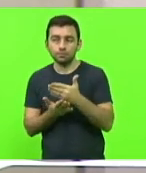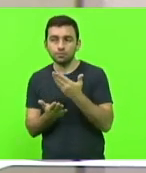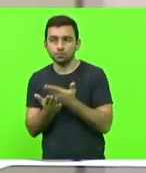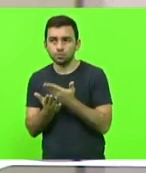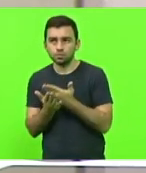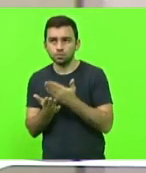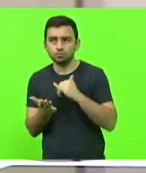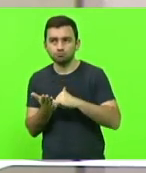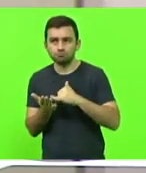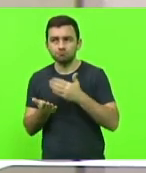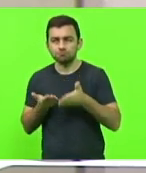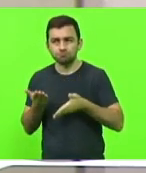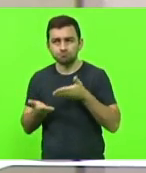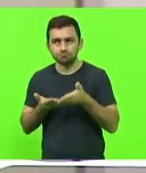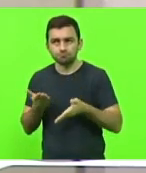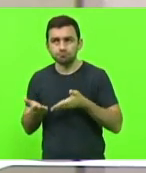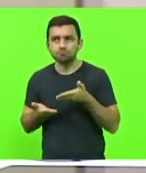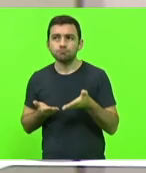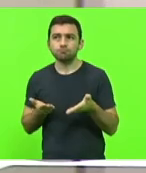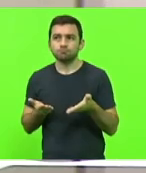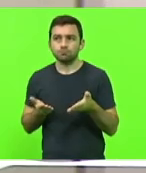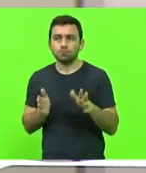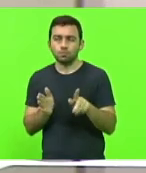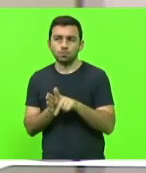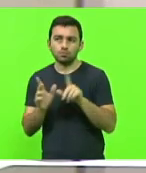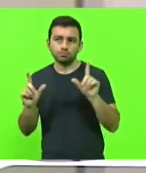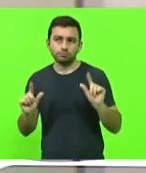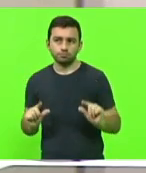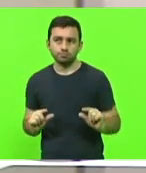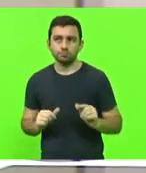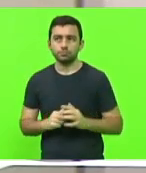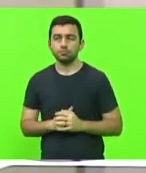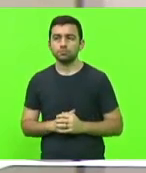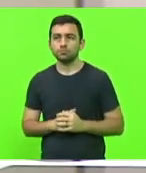fiscais e tratativas para efetiva diminuição.